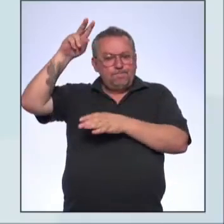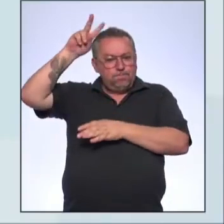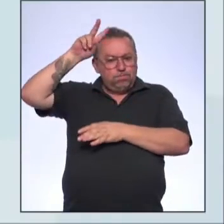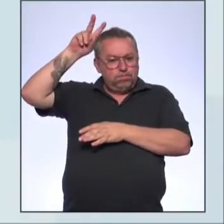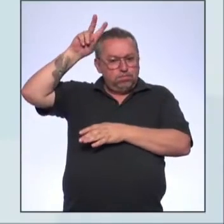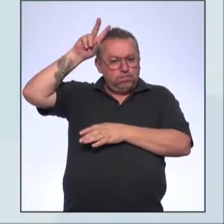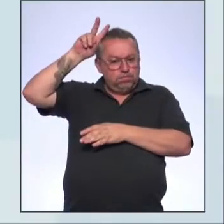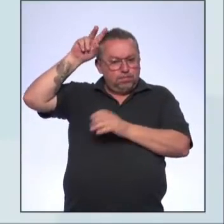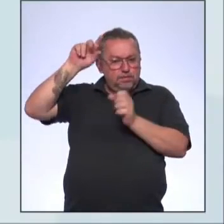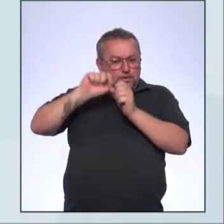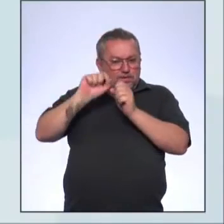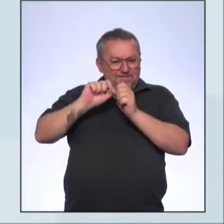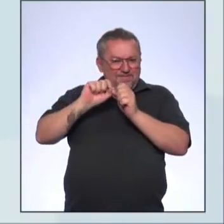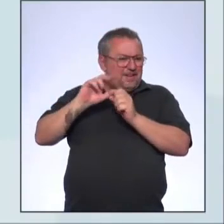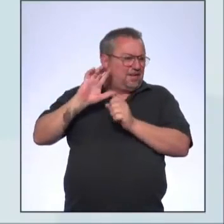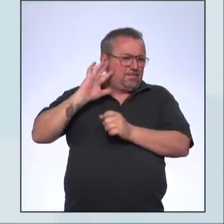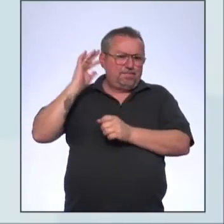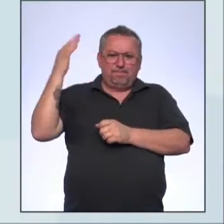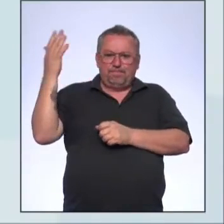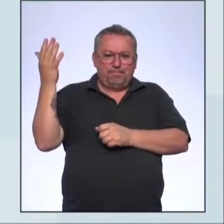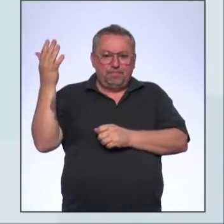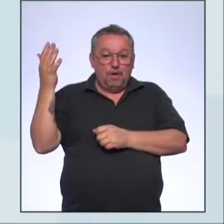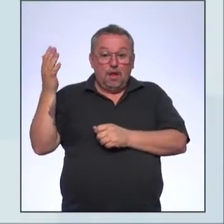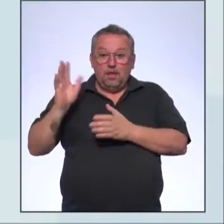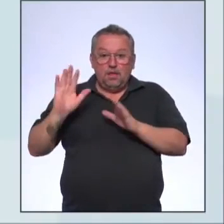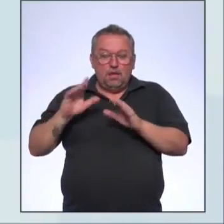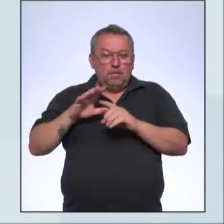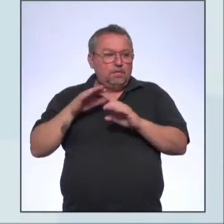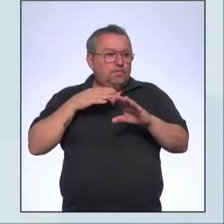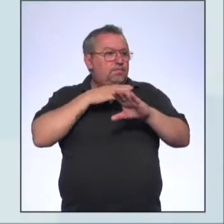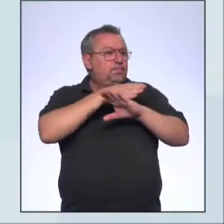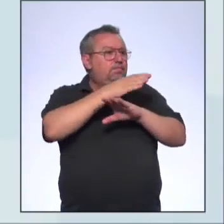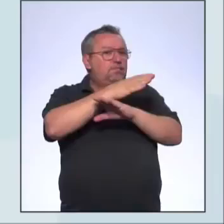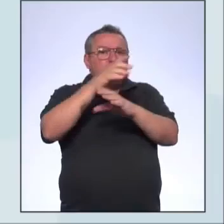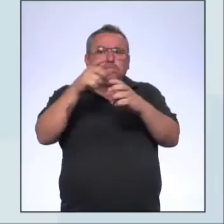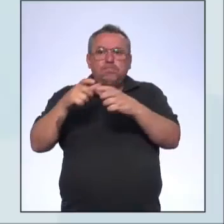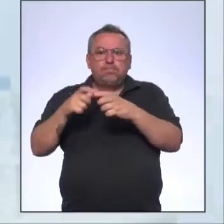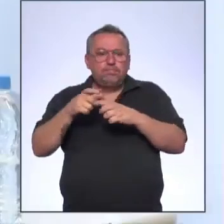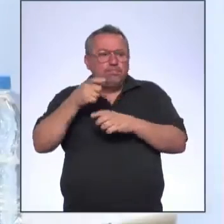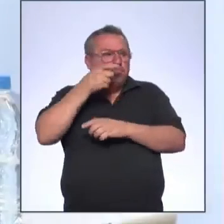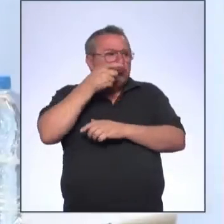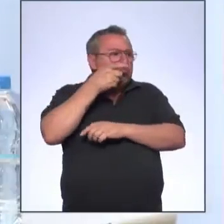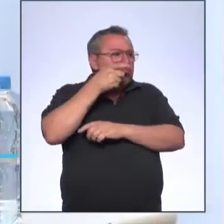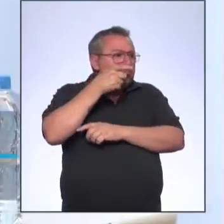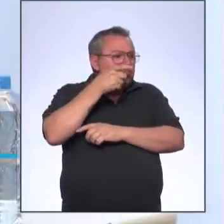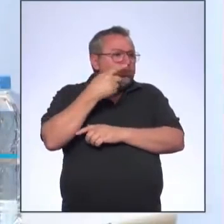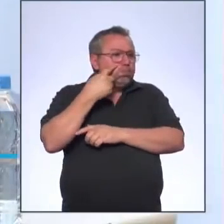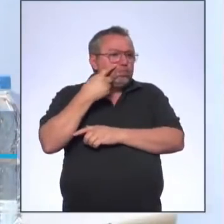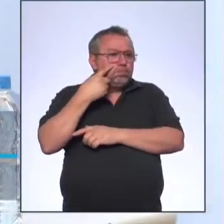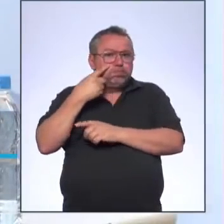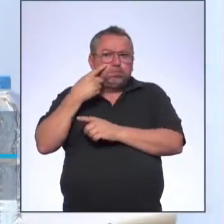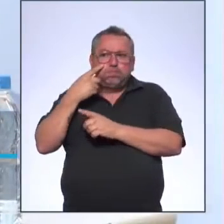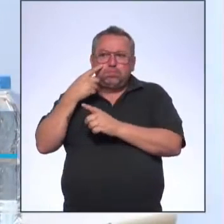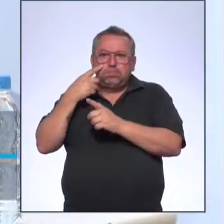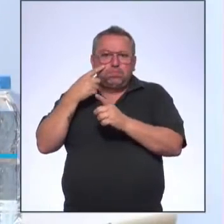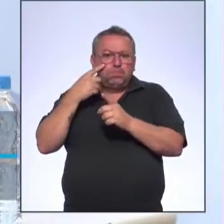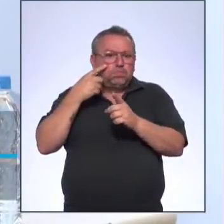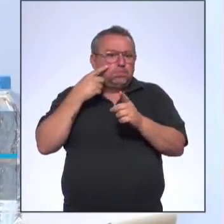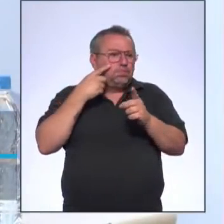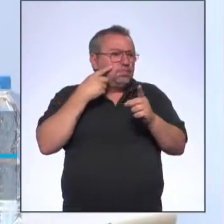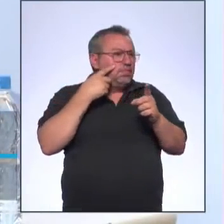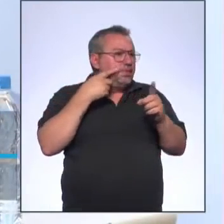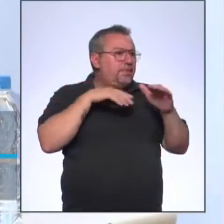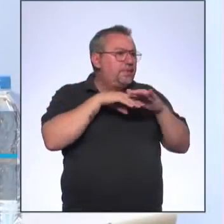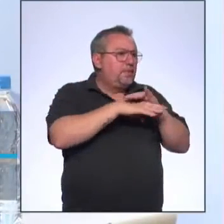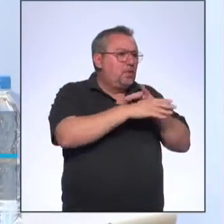uma música. Será que ele fez do nada? Não. Ele esteve na tribo indígena, ele estudou sobre os costumes dos índios,